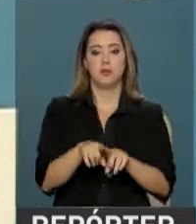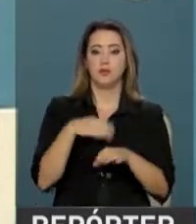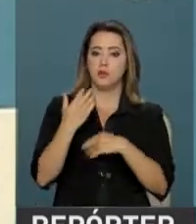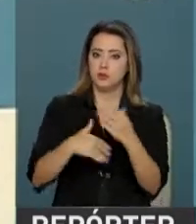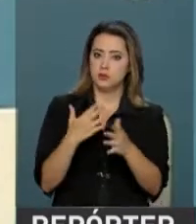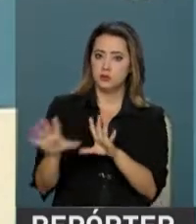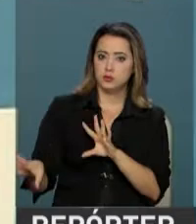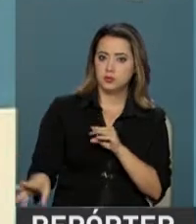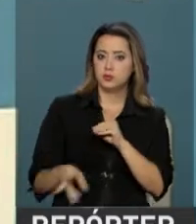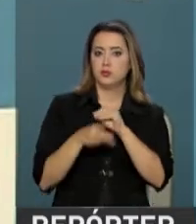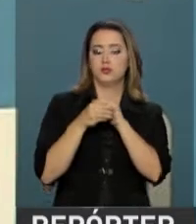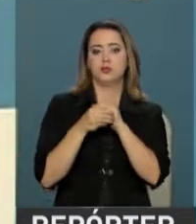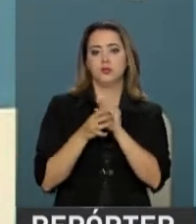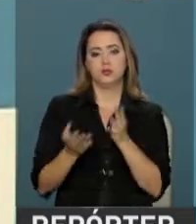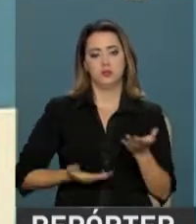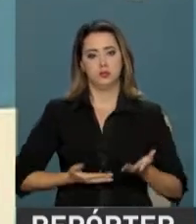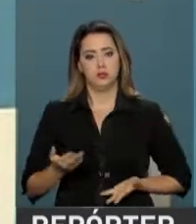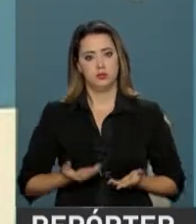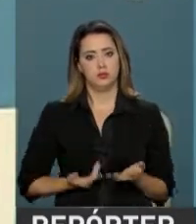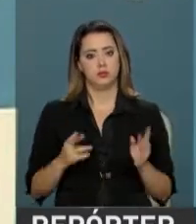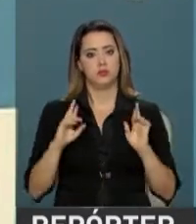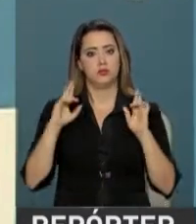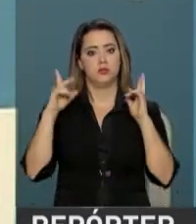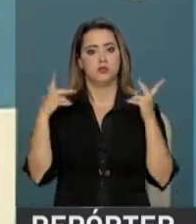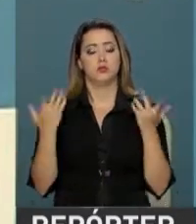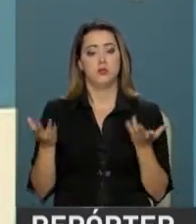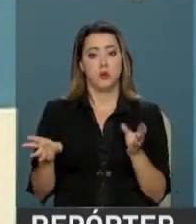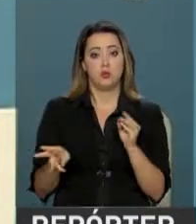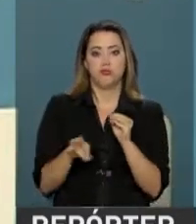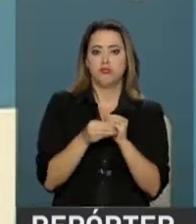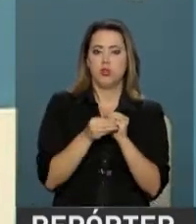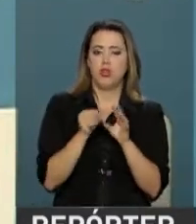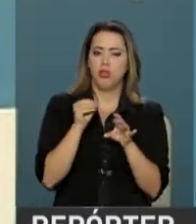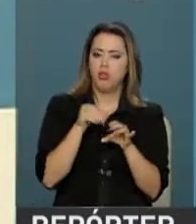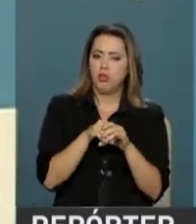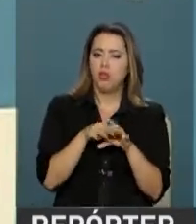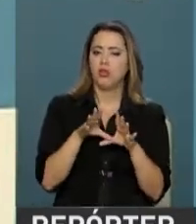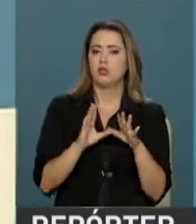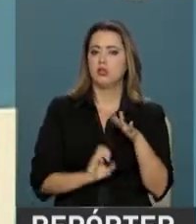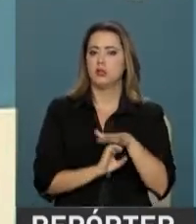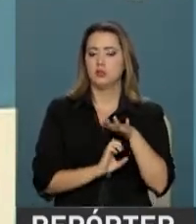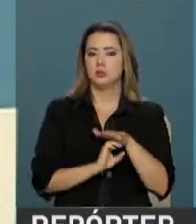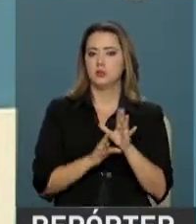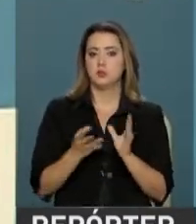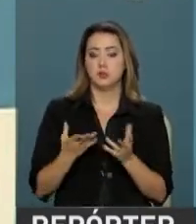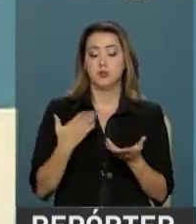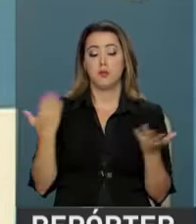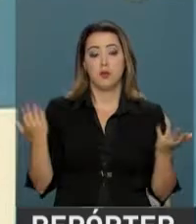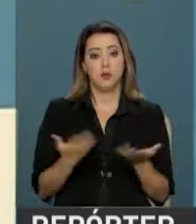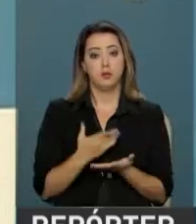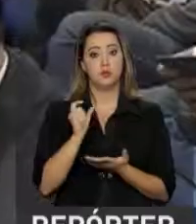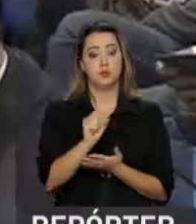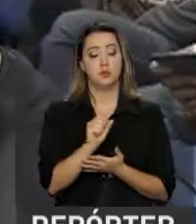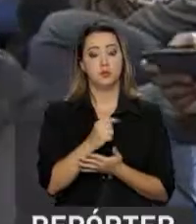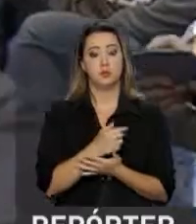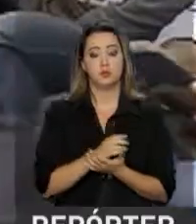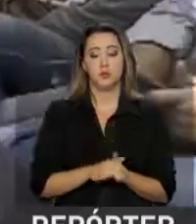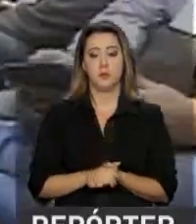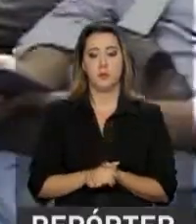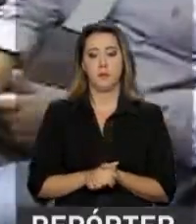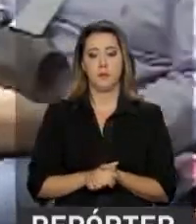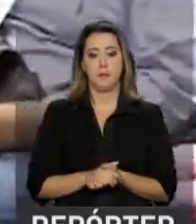agregar um serviço diferenciado ao seu negócio inserir essas pequenas empresas na cadeia de valor dos grandes negócios os